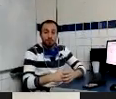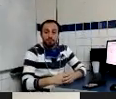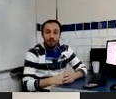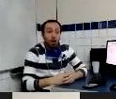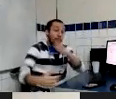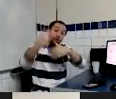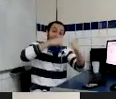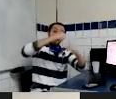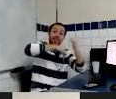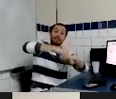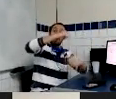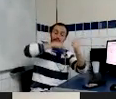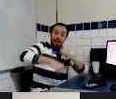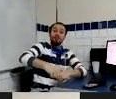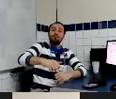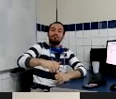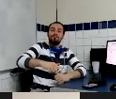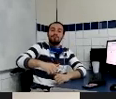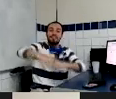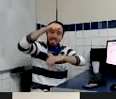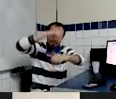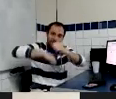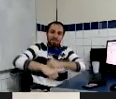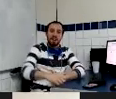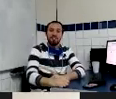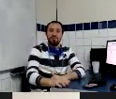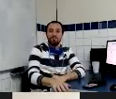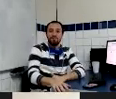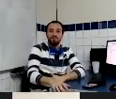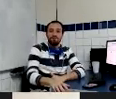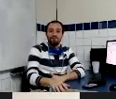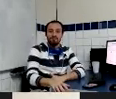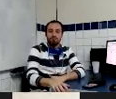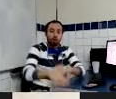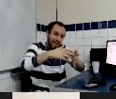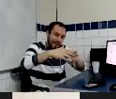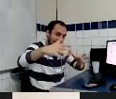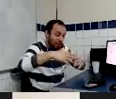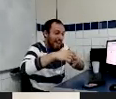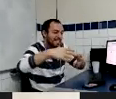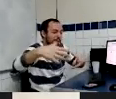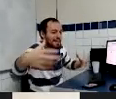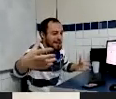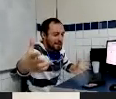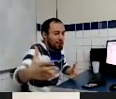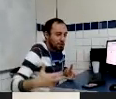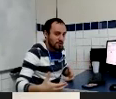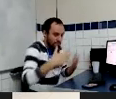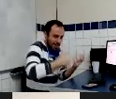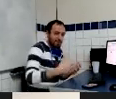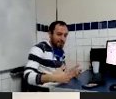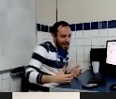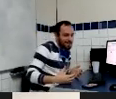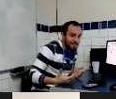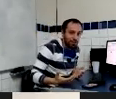filho. Por causa lá do alimento. Das reservas de alimento. Toda aquela especialização que nós